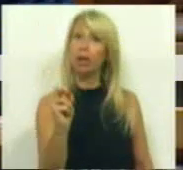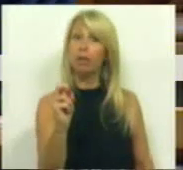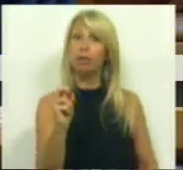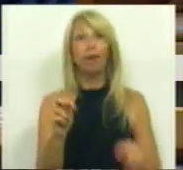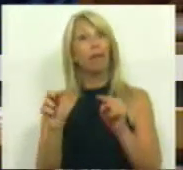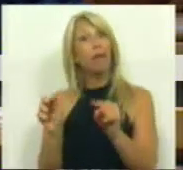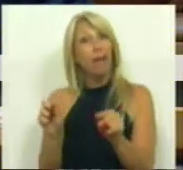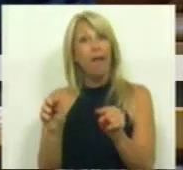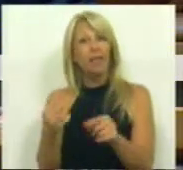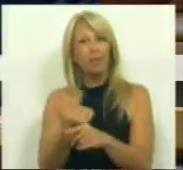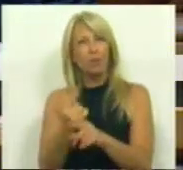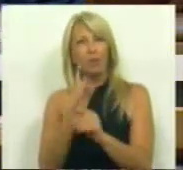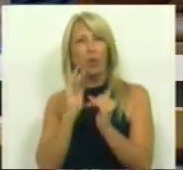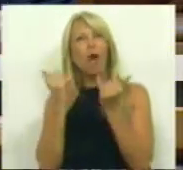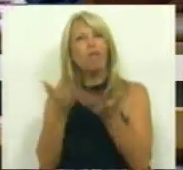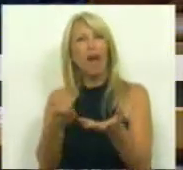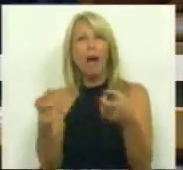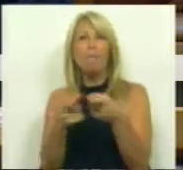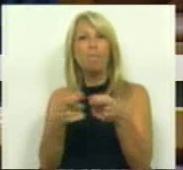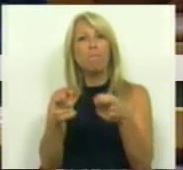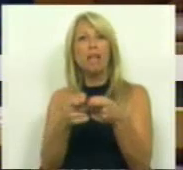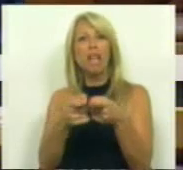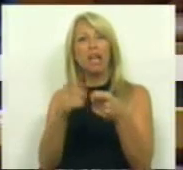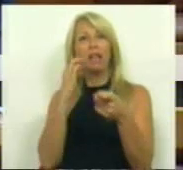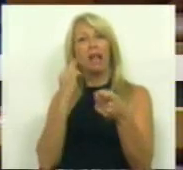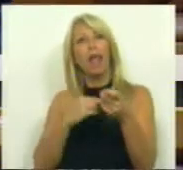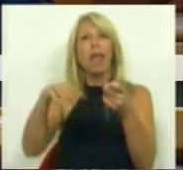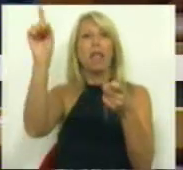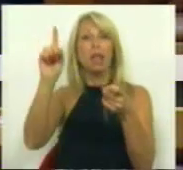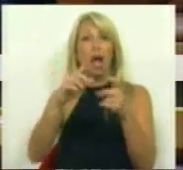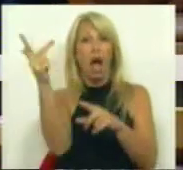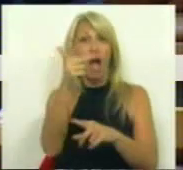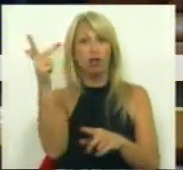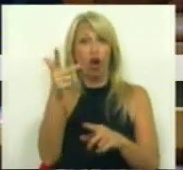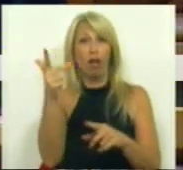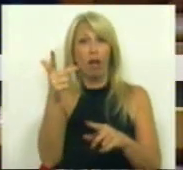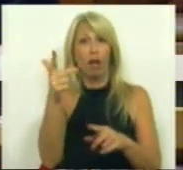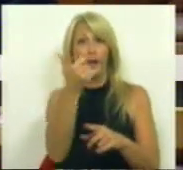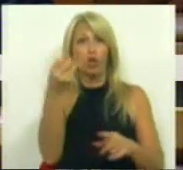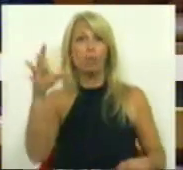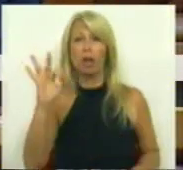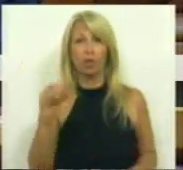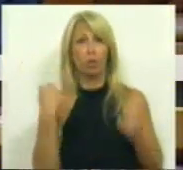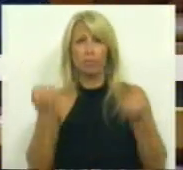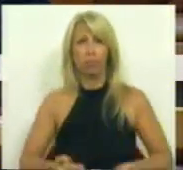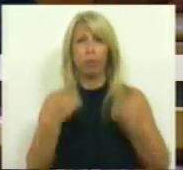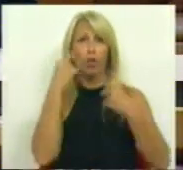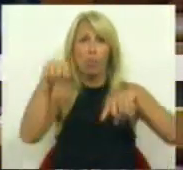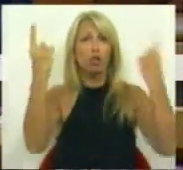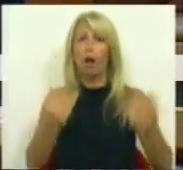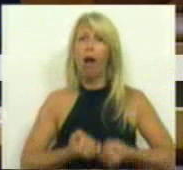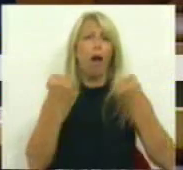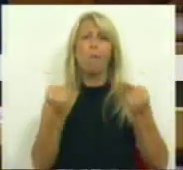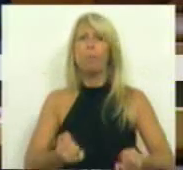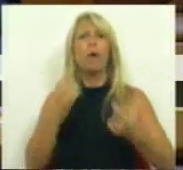bilhete de ida à Troika em junho de 2014. Não conseguiu demonstrar, nem vai conseguir demonstrar no debate